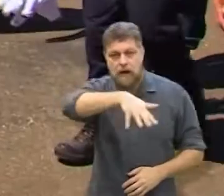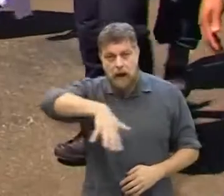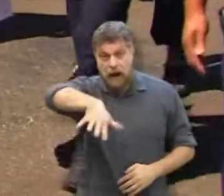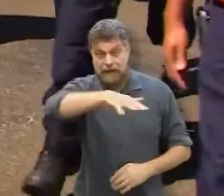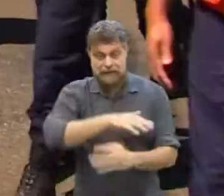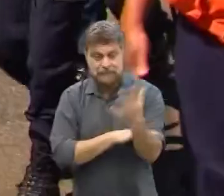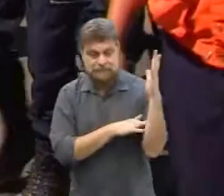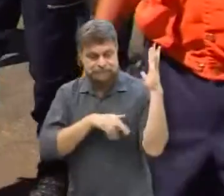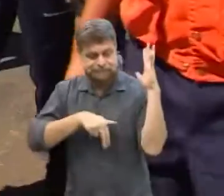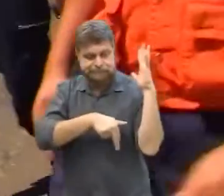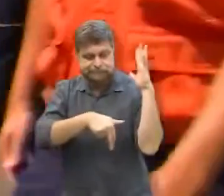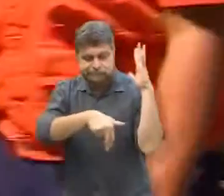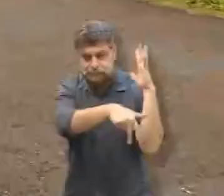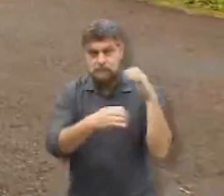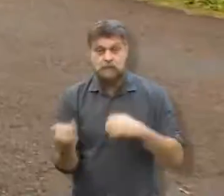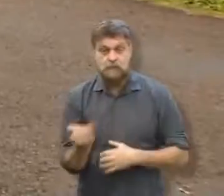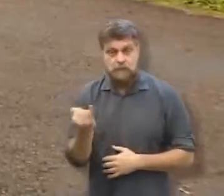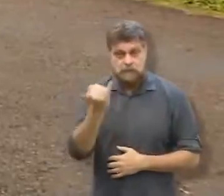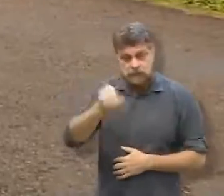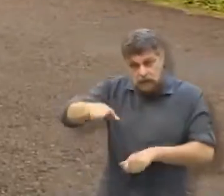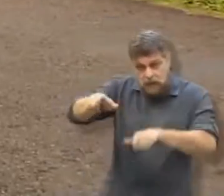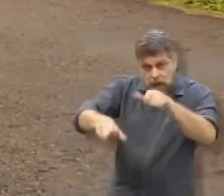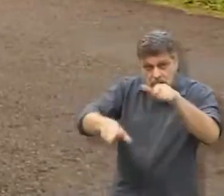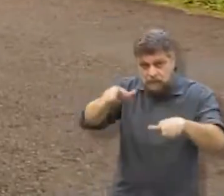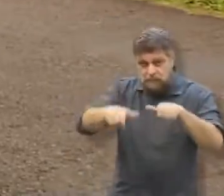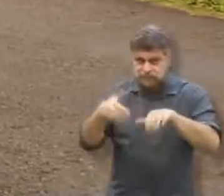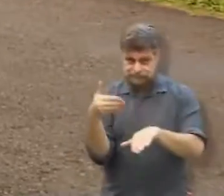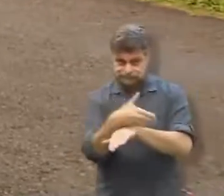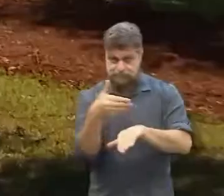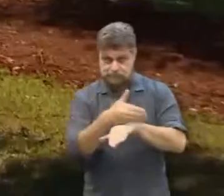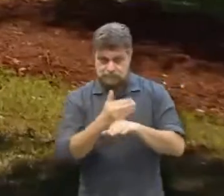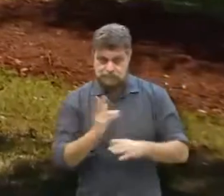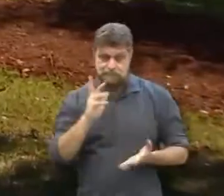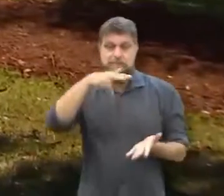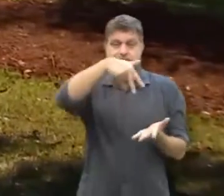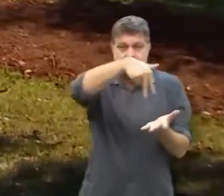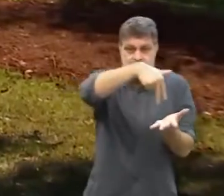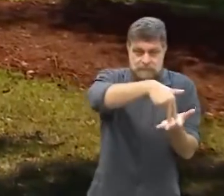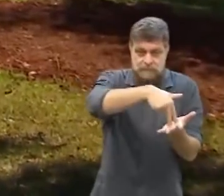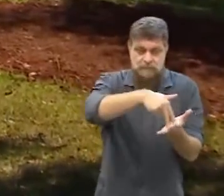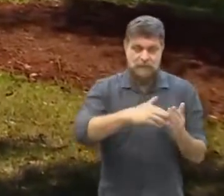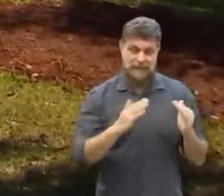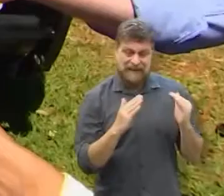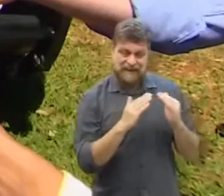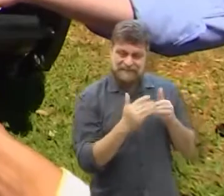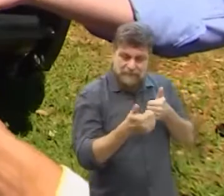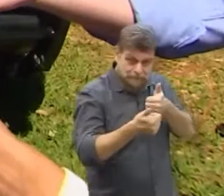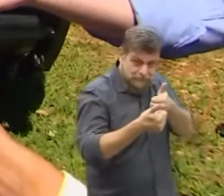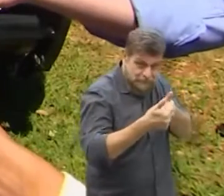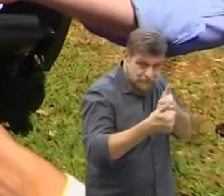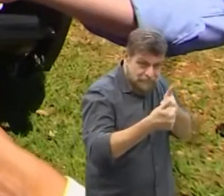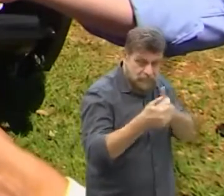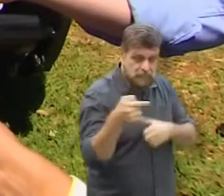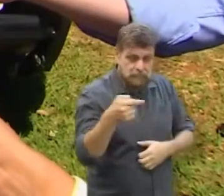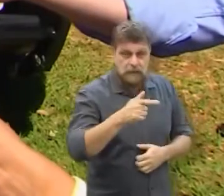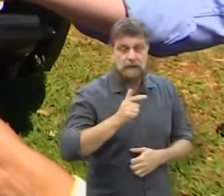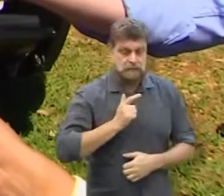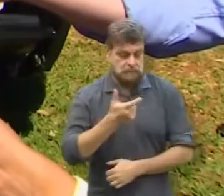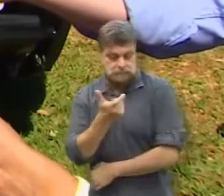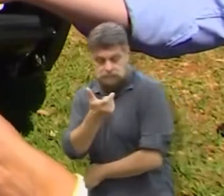fragmentos florestais. É muito importante que as pessoas que acessem esses locais ou morem próximos a